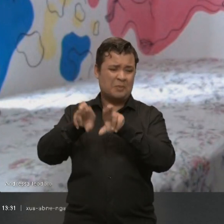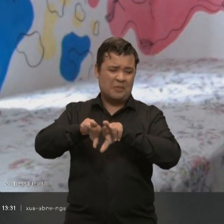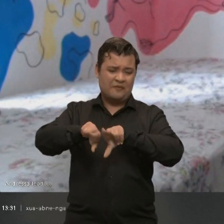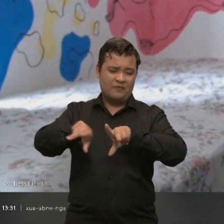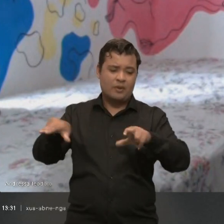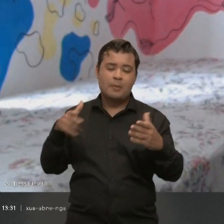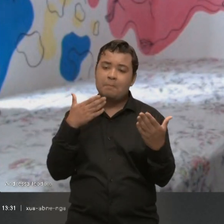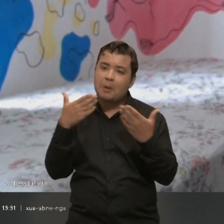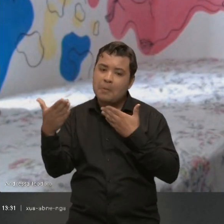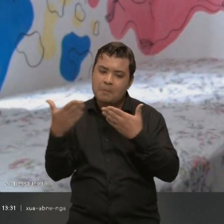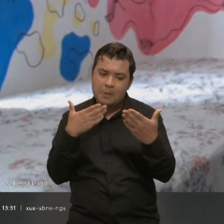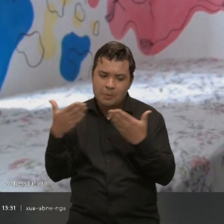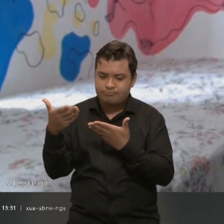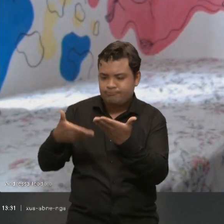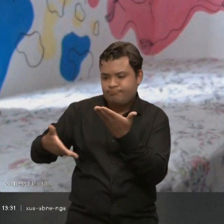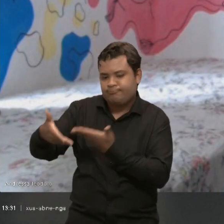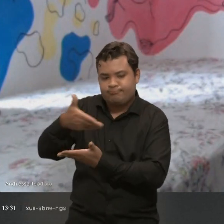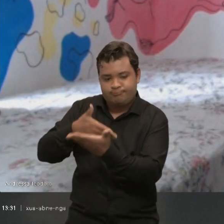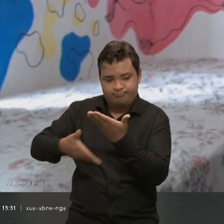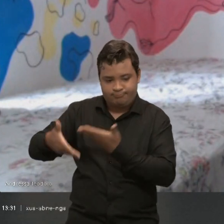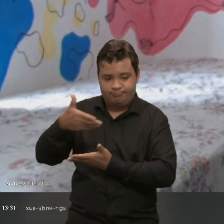são encaminhados,